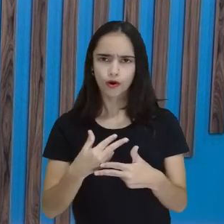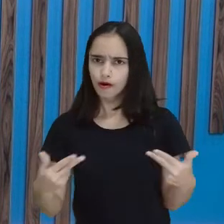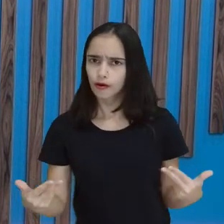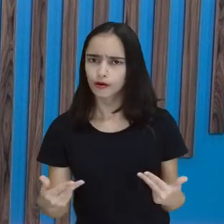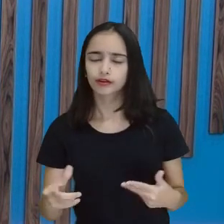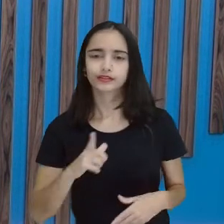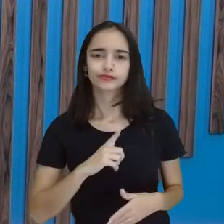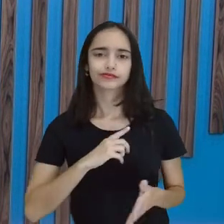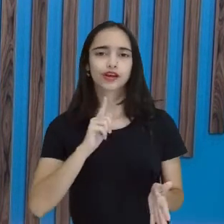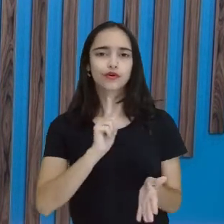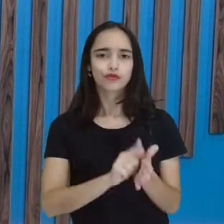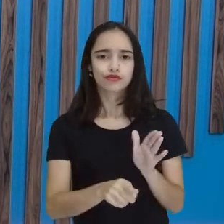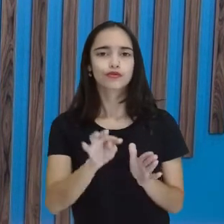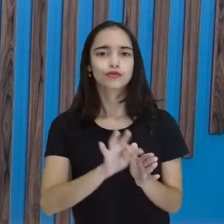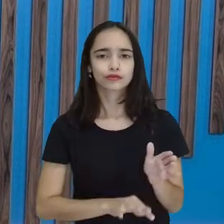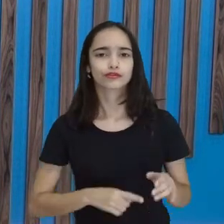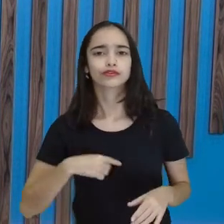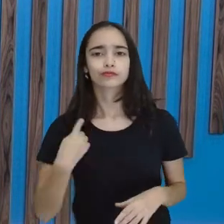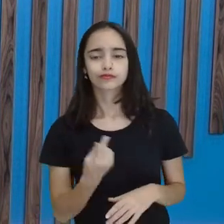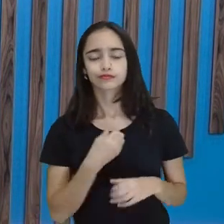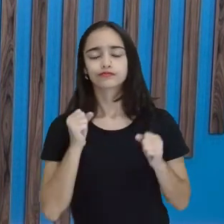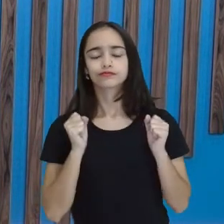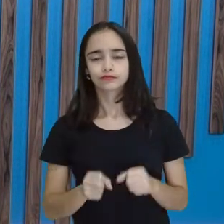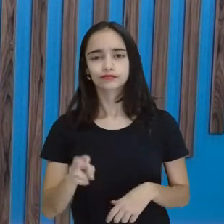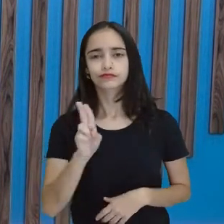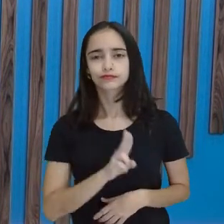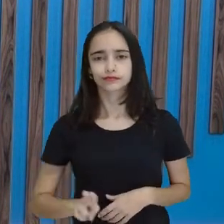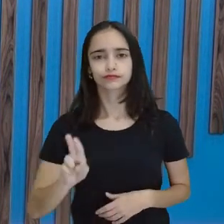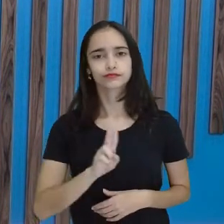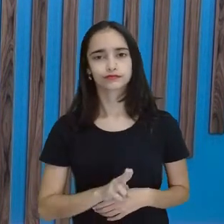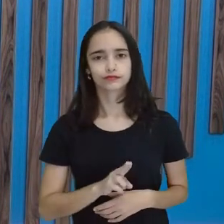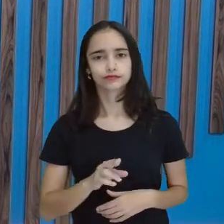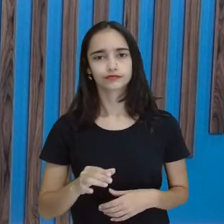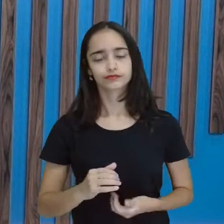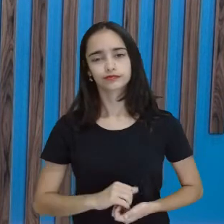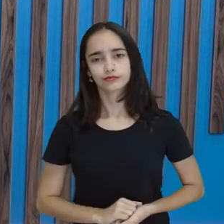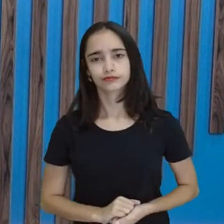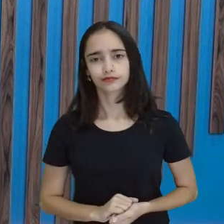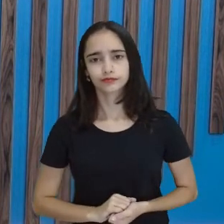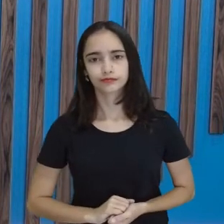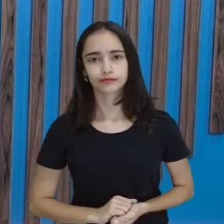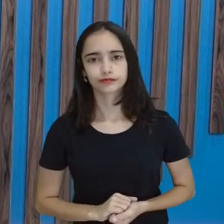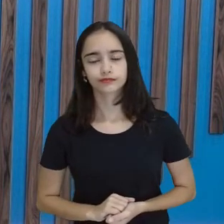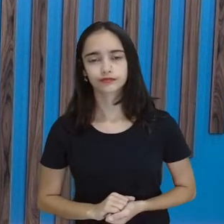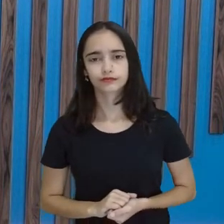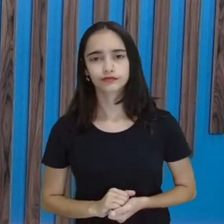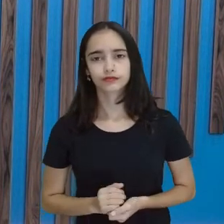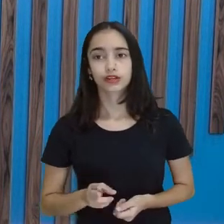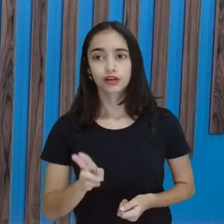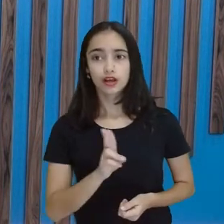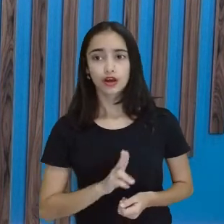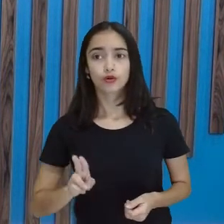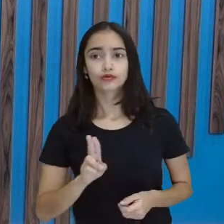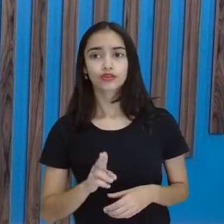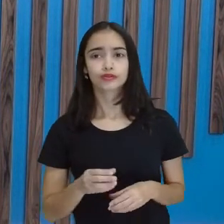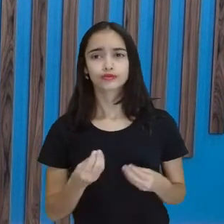tenha uma organização bem legal, onde a gente possa colocar imagem e texto, mas